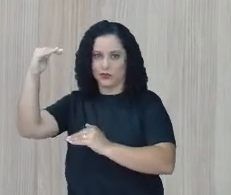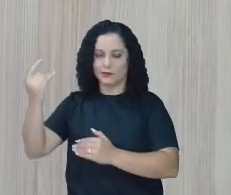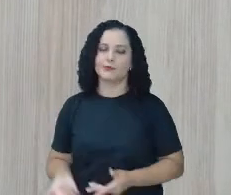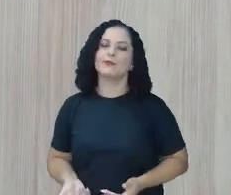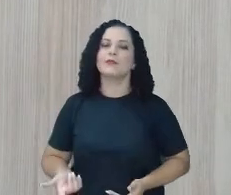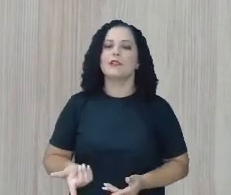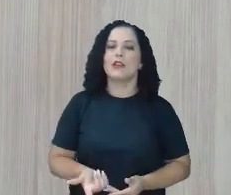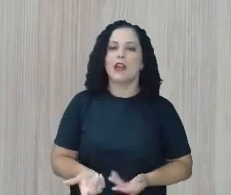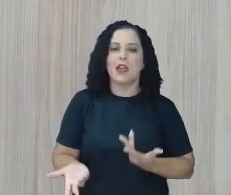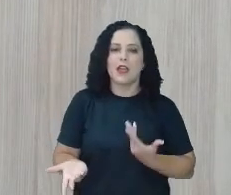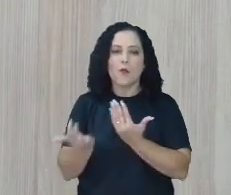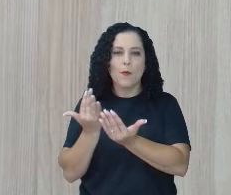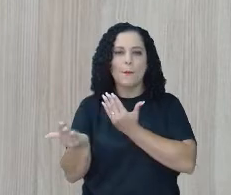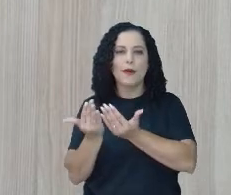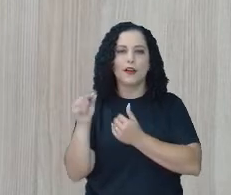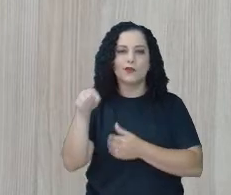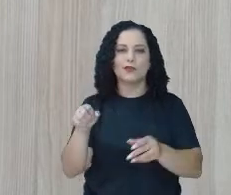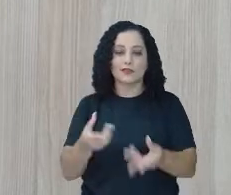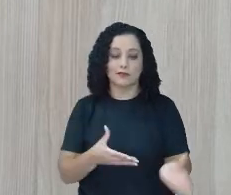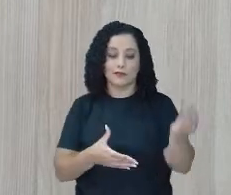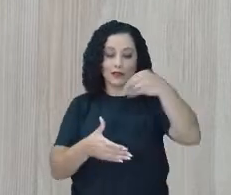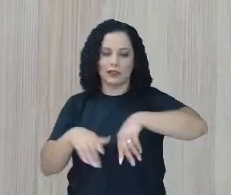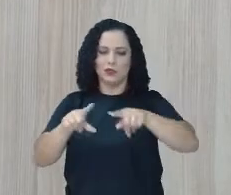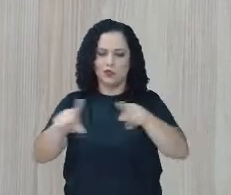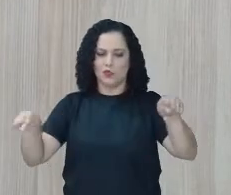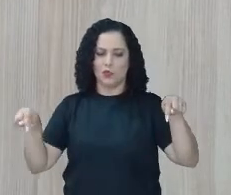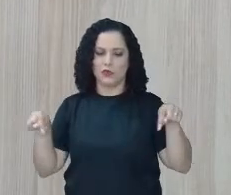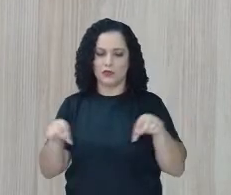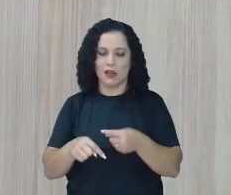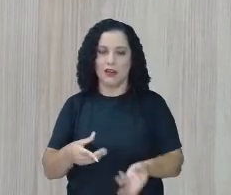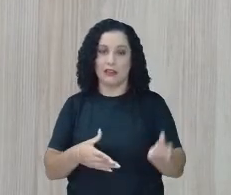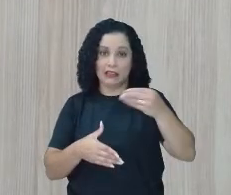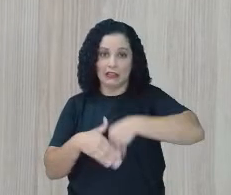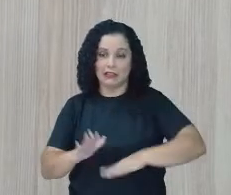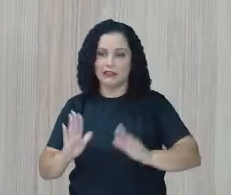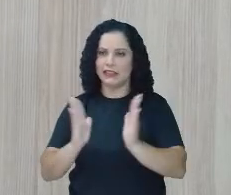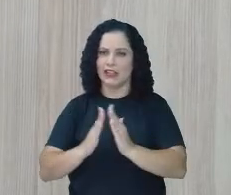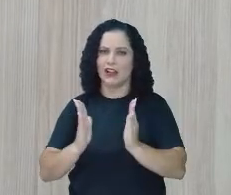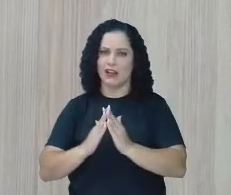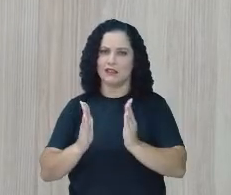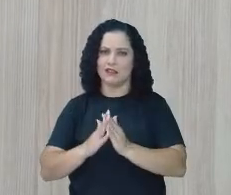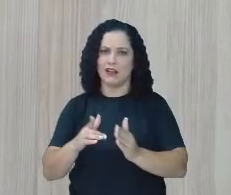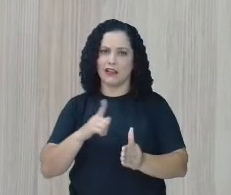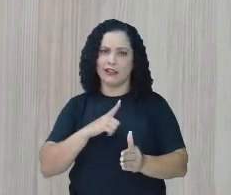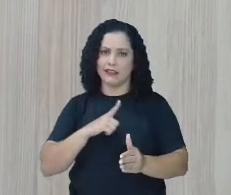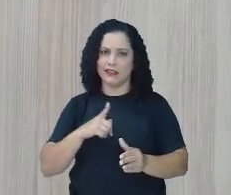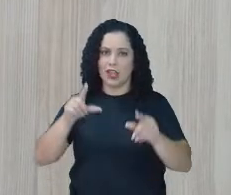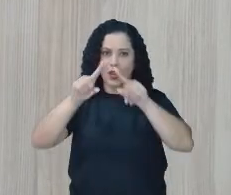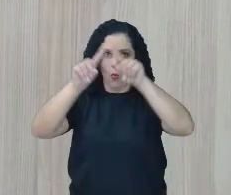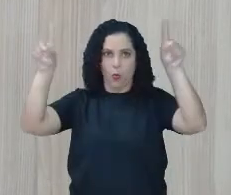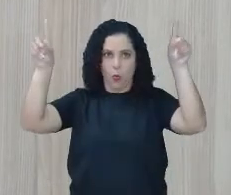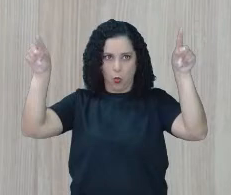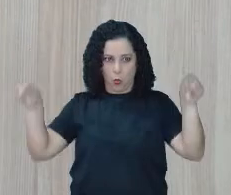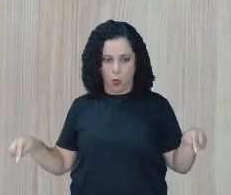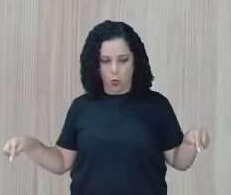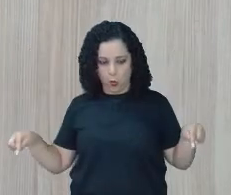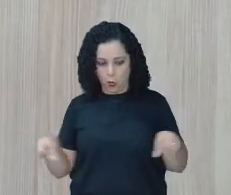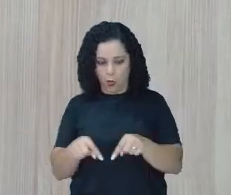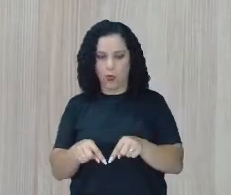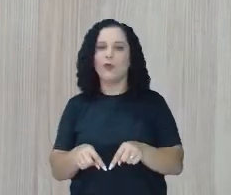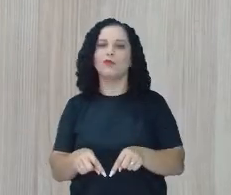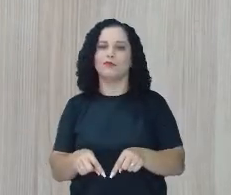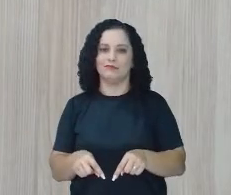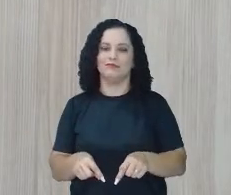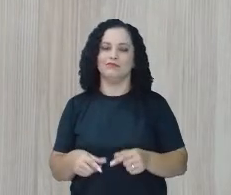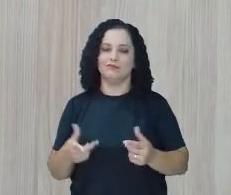de um quarto, certo? Ou dentro de algum lugar da sua casa aí que é formado por um bloco retangular, certo?